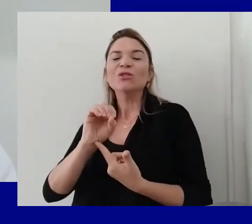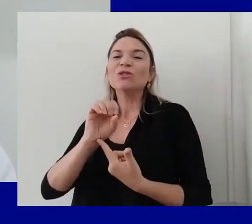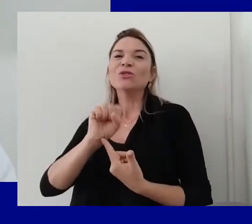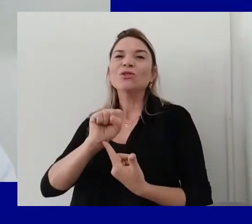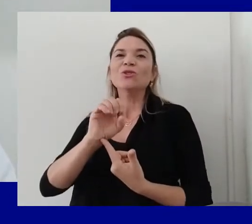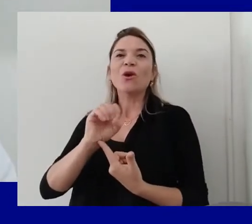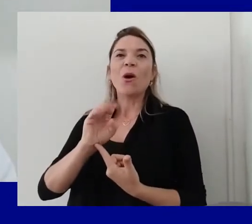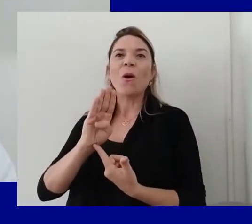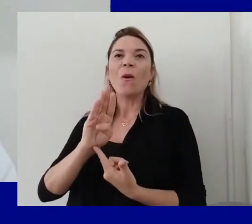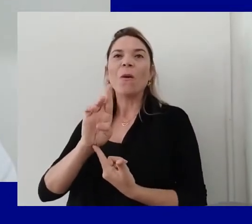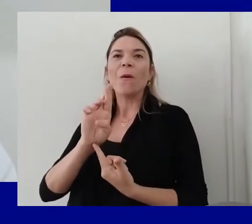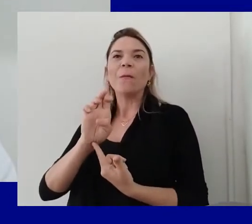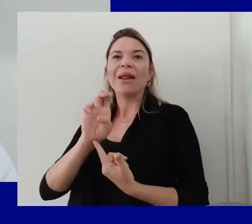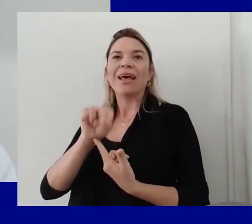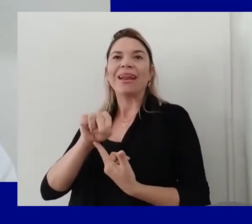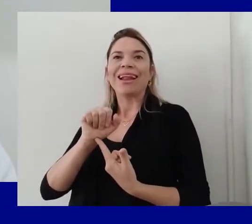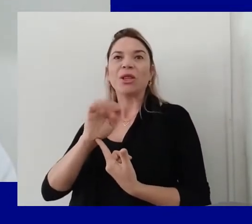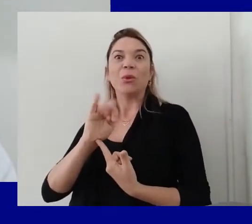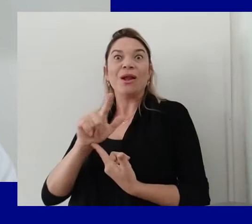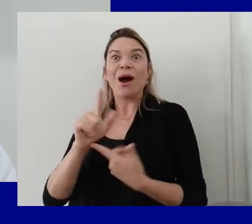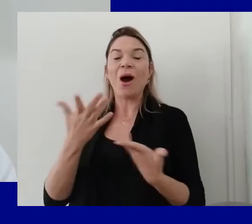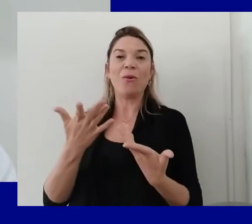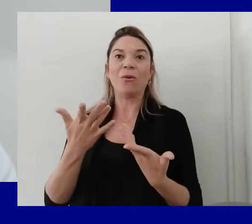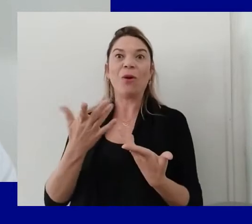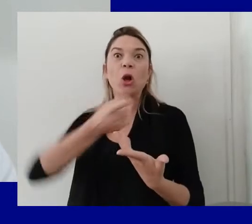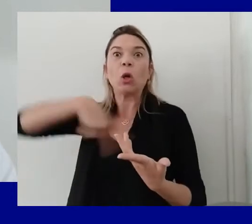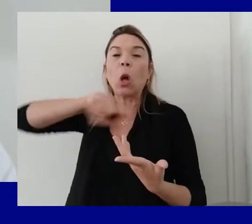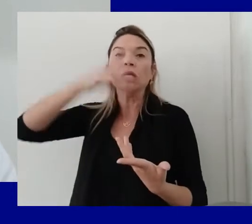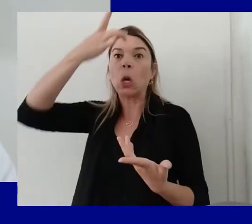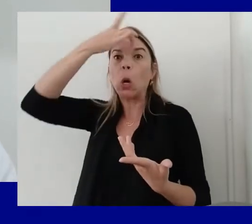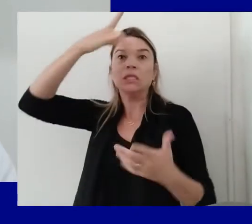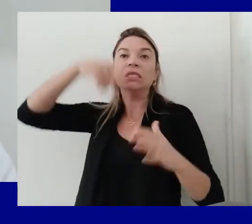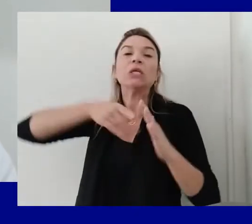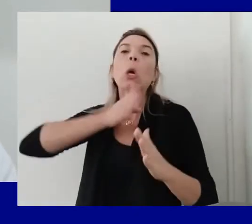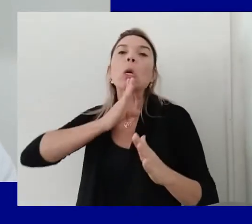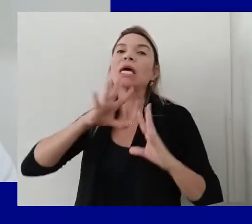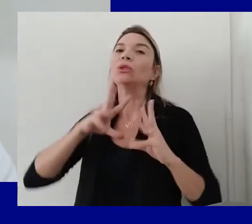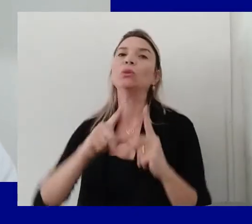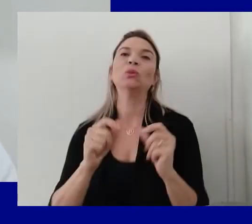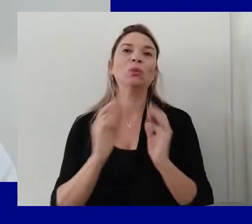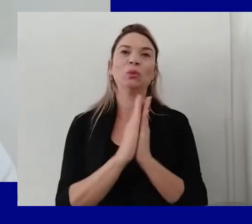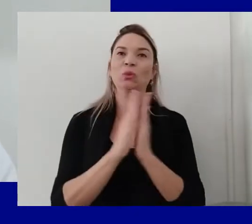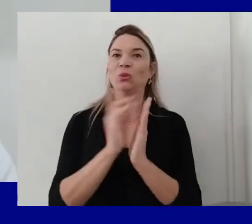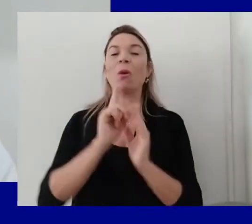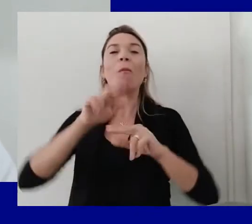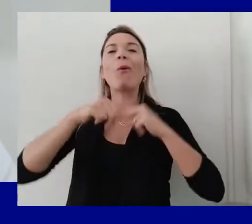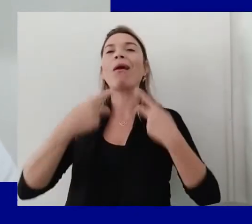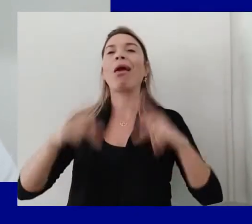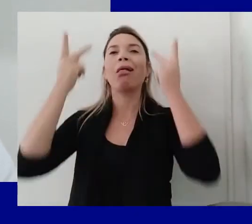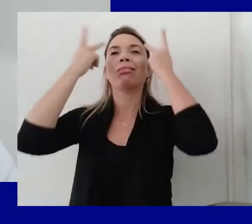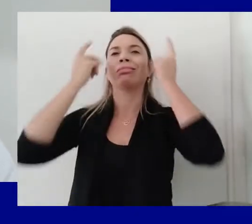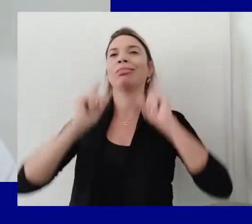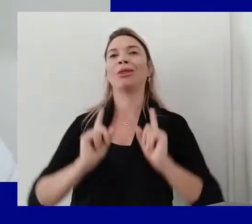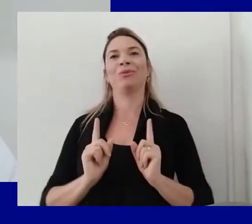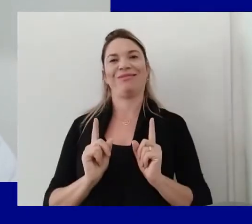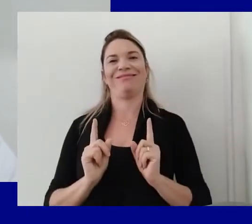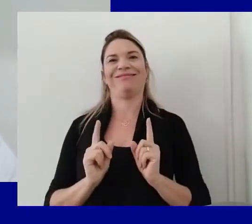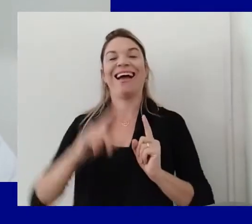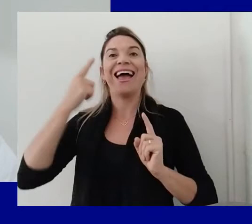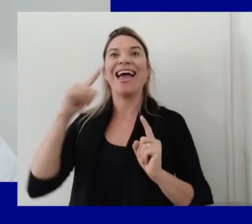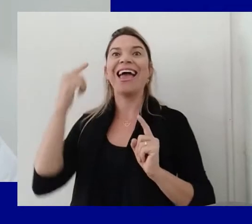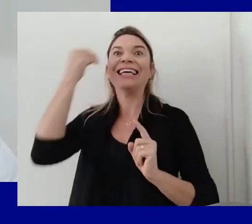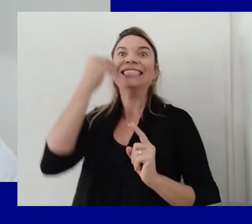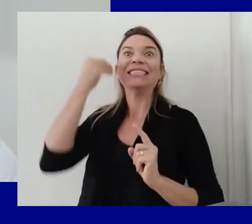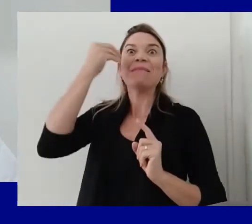Deus quer e Ele vai providenciar para que tenhamos situações, experiências